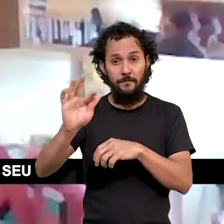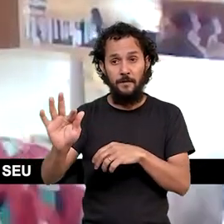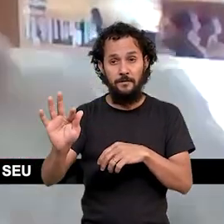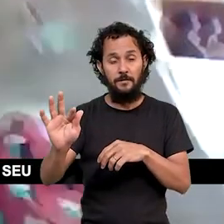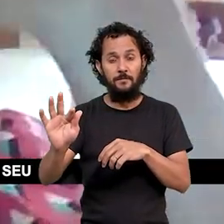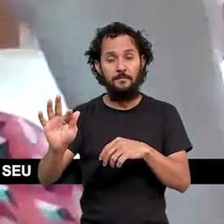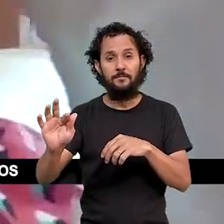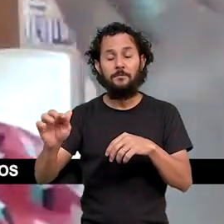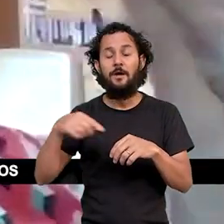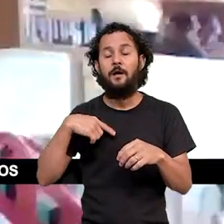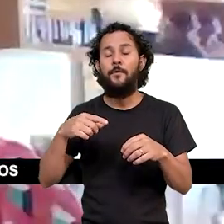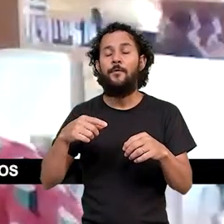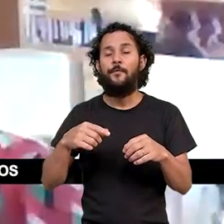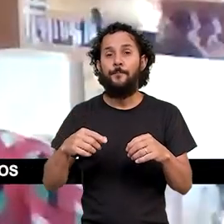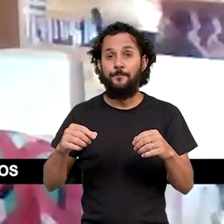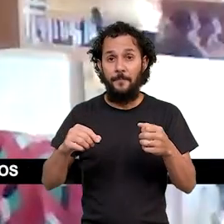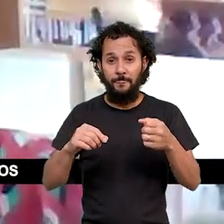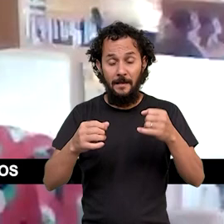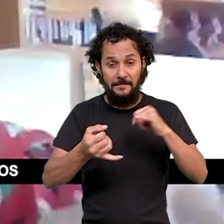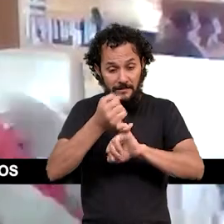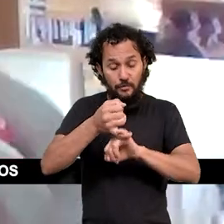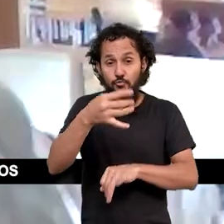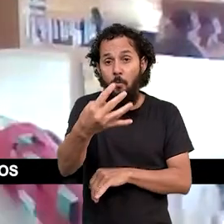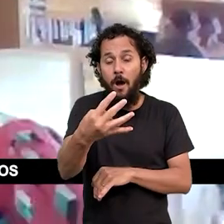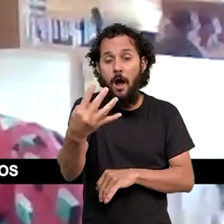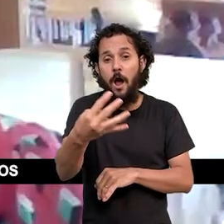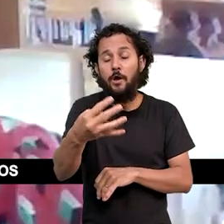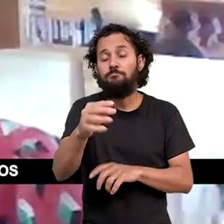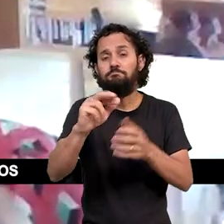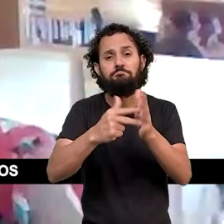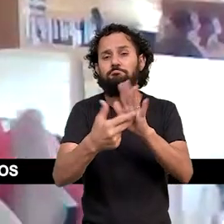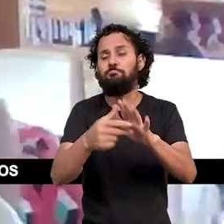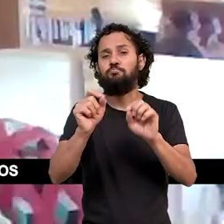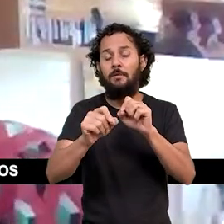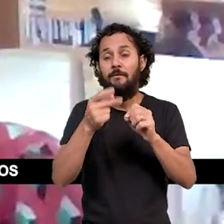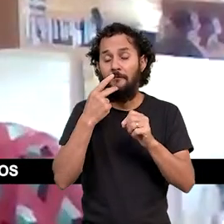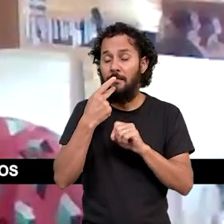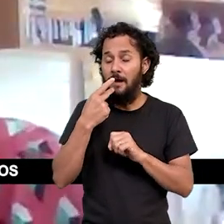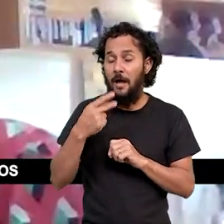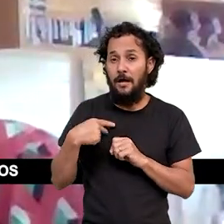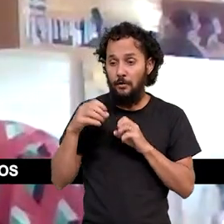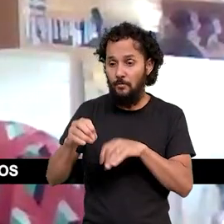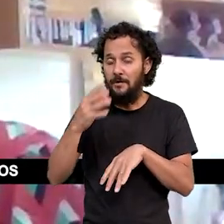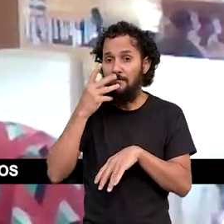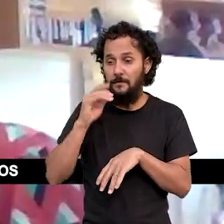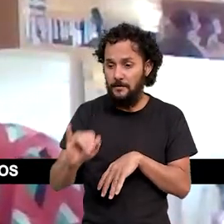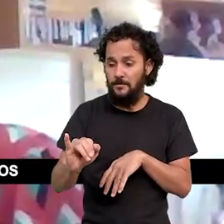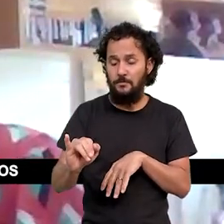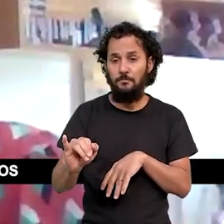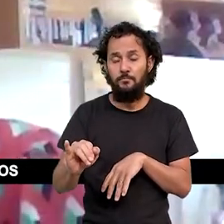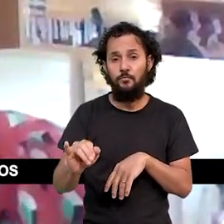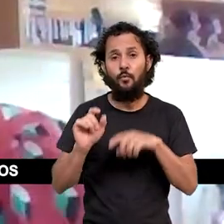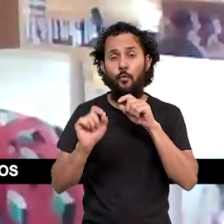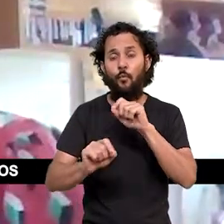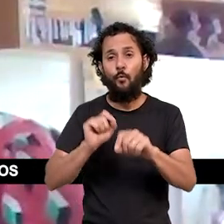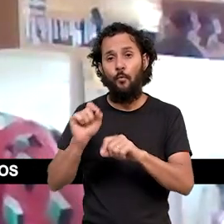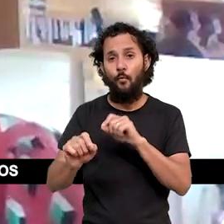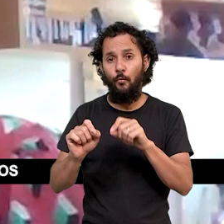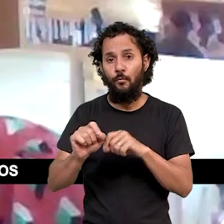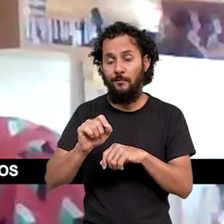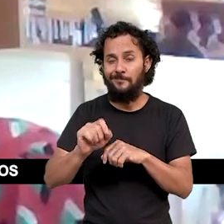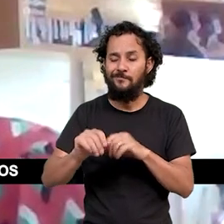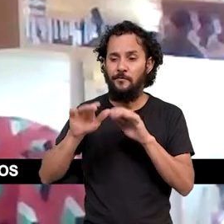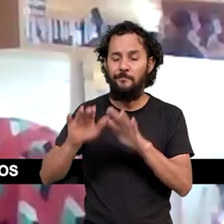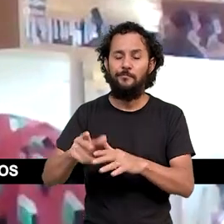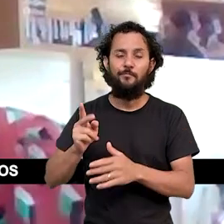Federal, no seu inciso 4º, que garante a educação infantil, inicialmente